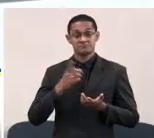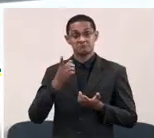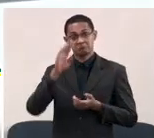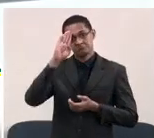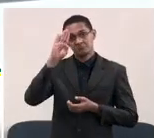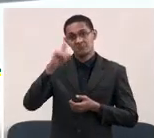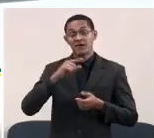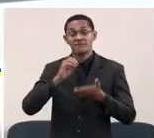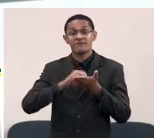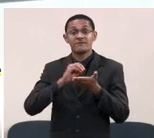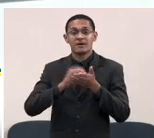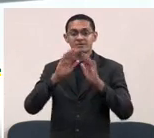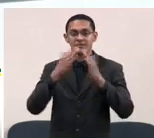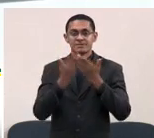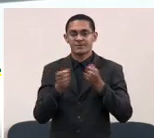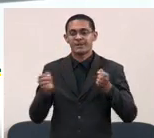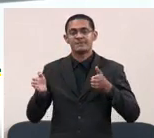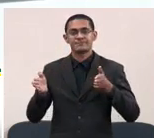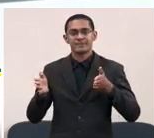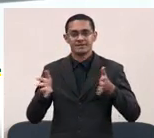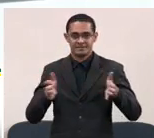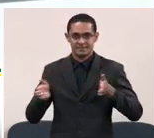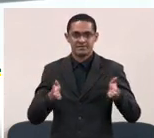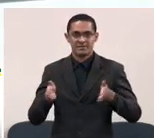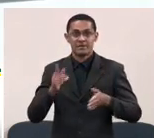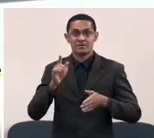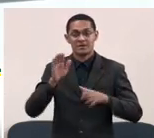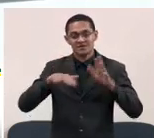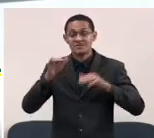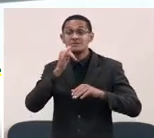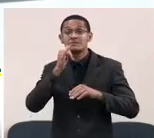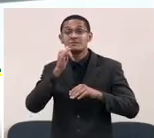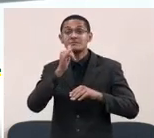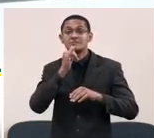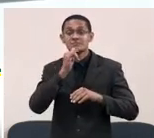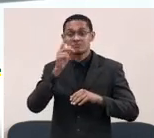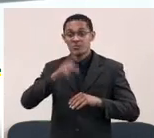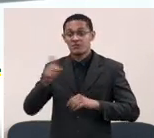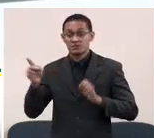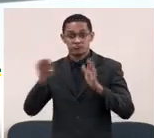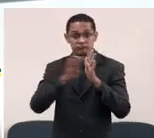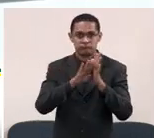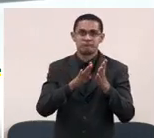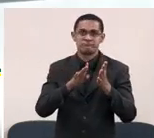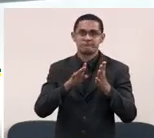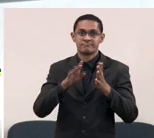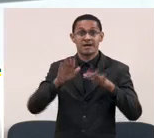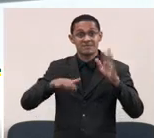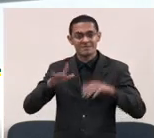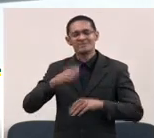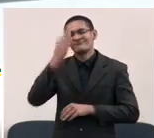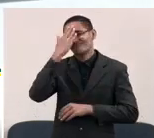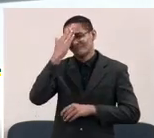grande para o professor chegar. É. Sabemos a dificuldade que é para um professor chegar